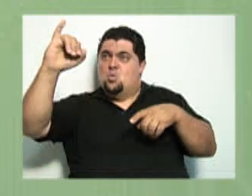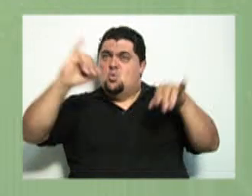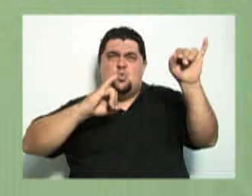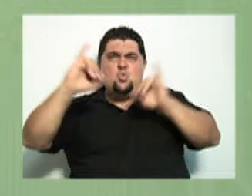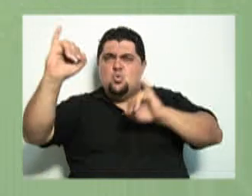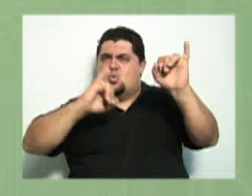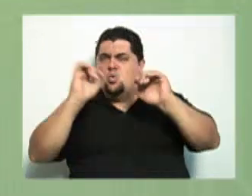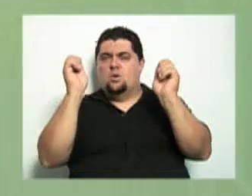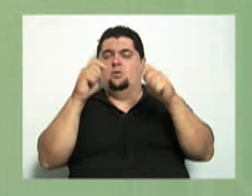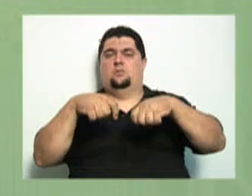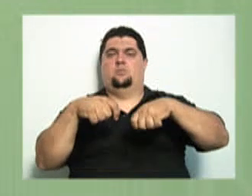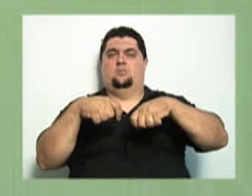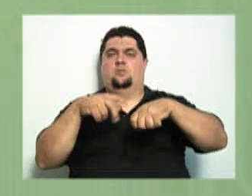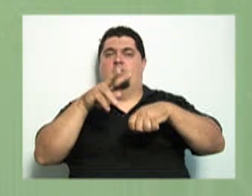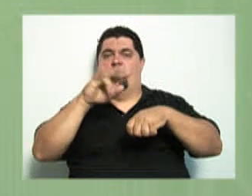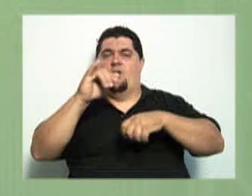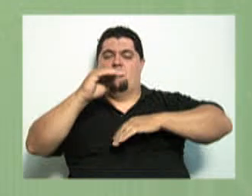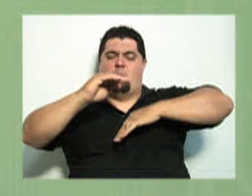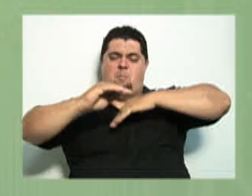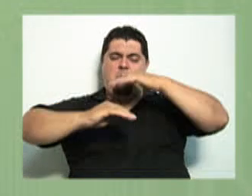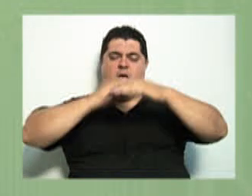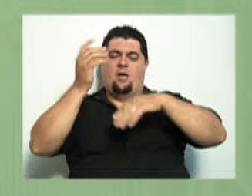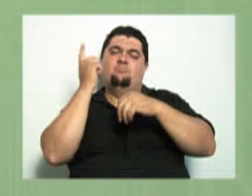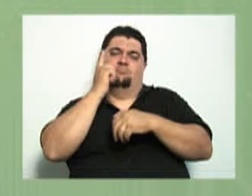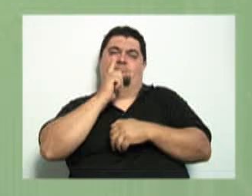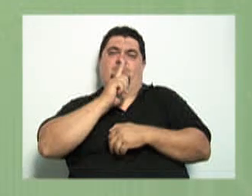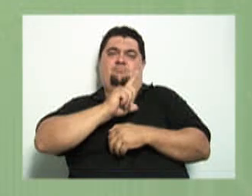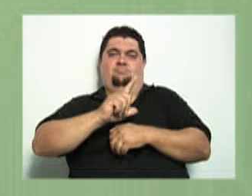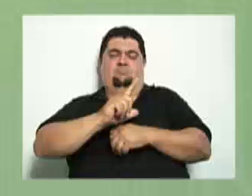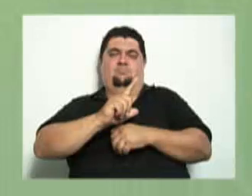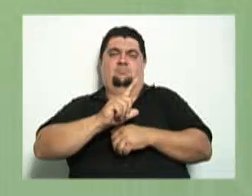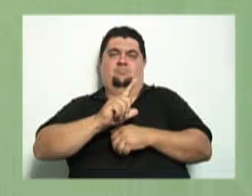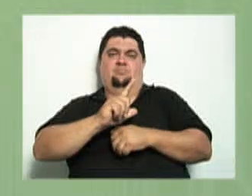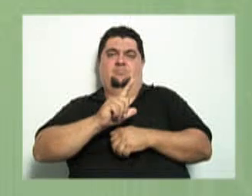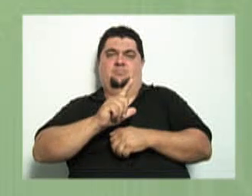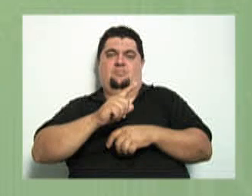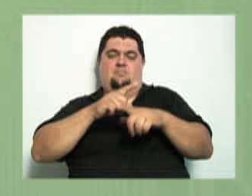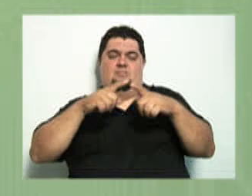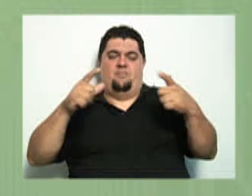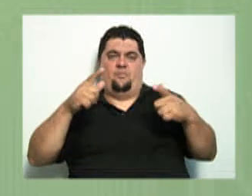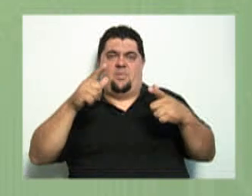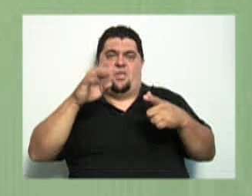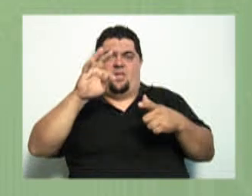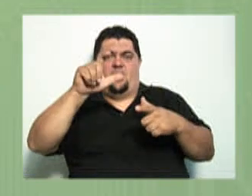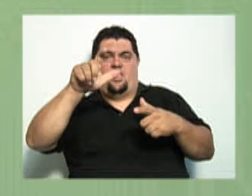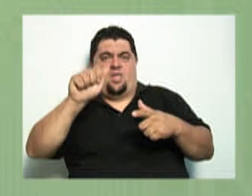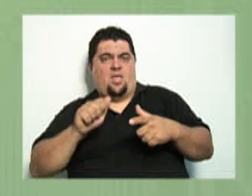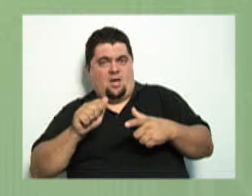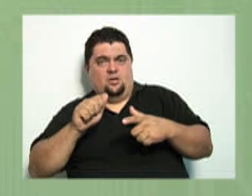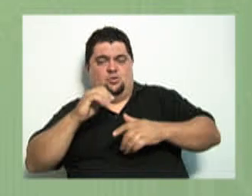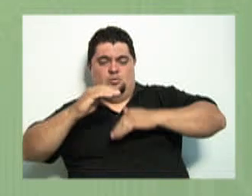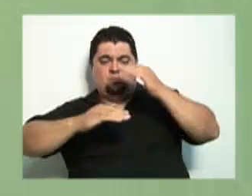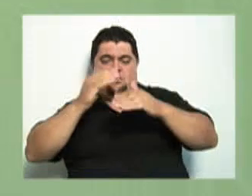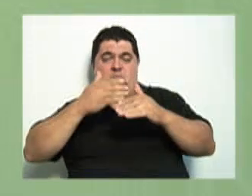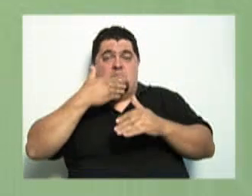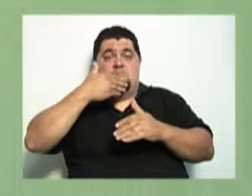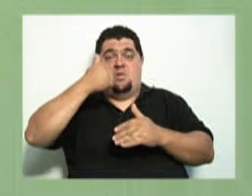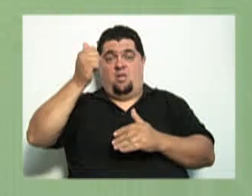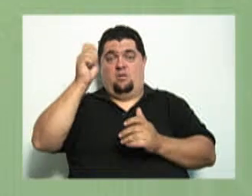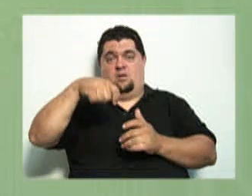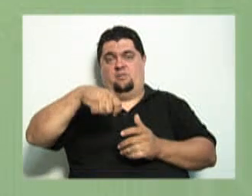internacional, aumenta a probabilidade de que as taxas de desenvolvimento sejam mais